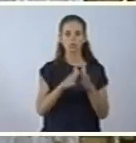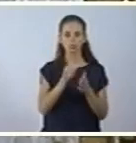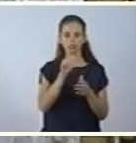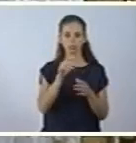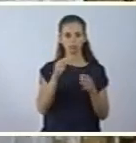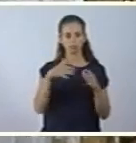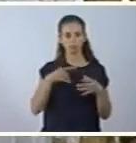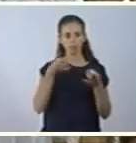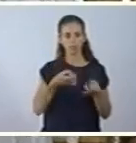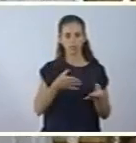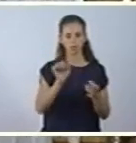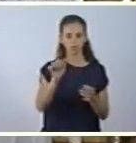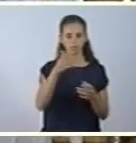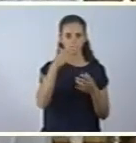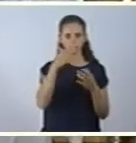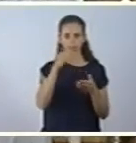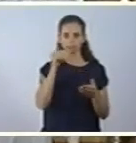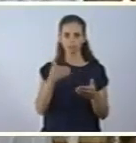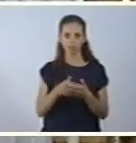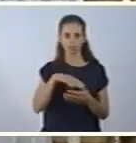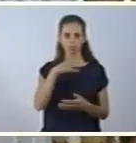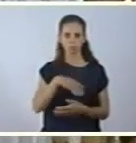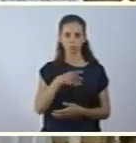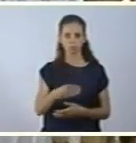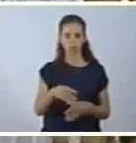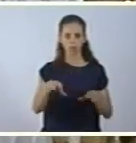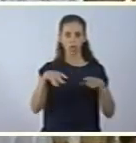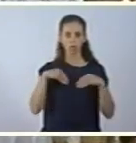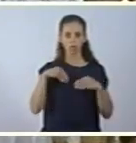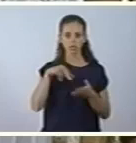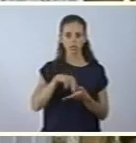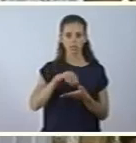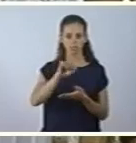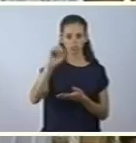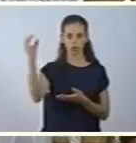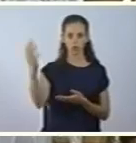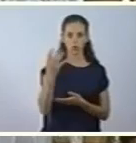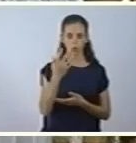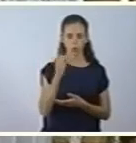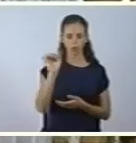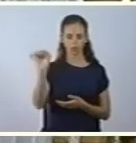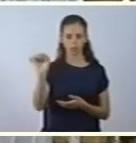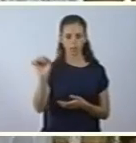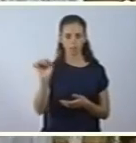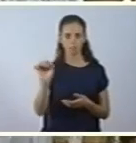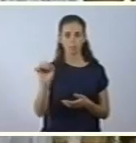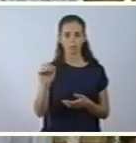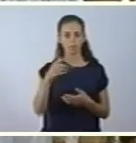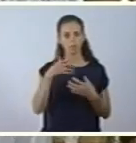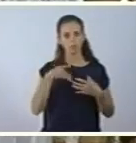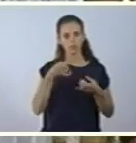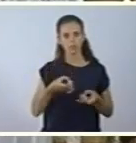aqueles que na vossa misericórdia partiram deste mundo. Admiti-os na luz da vossa presença.